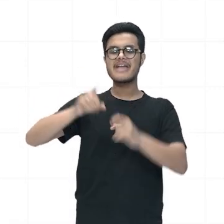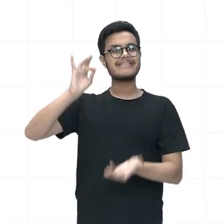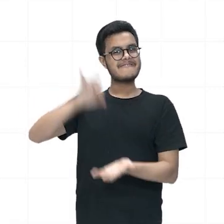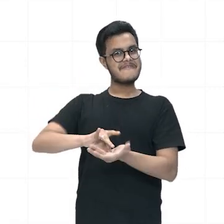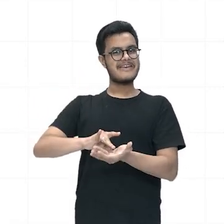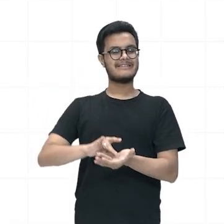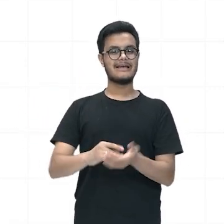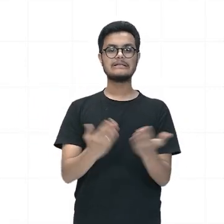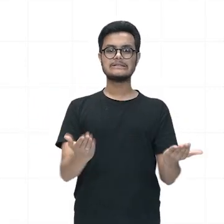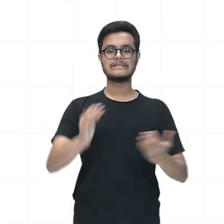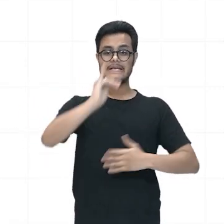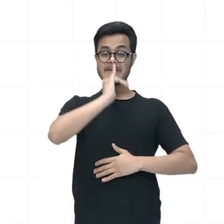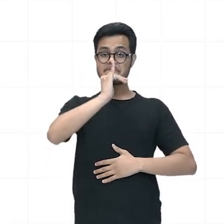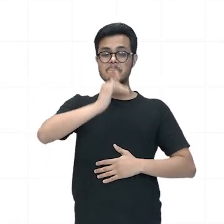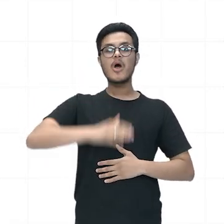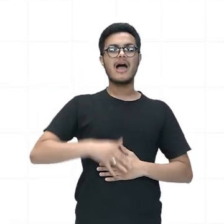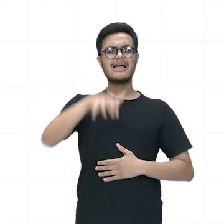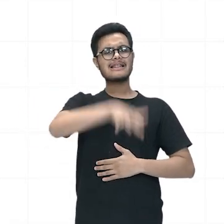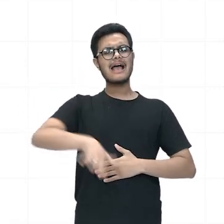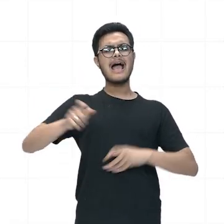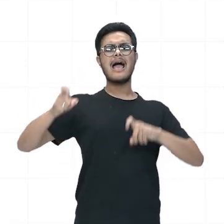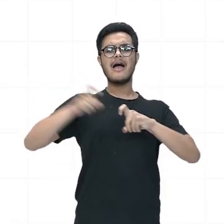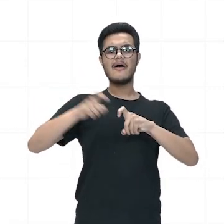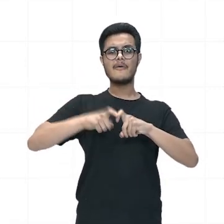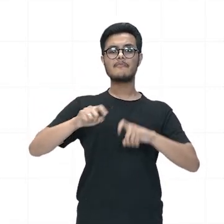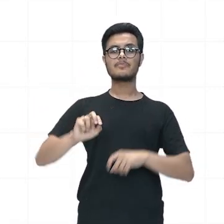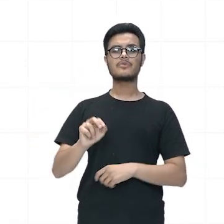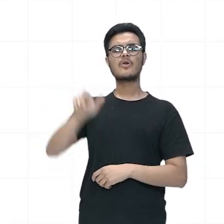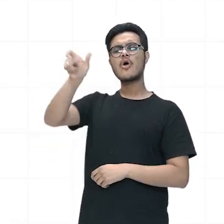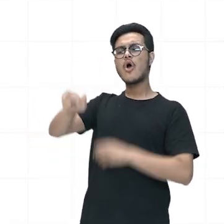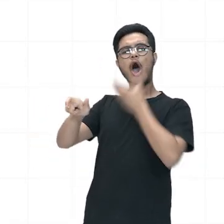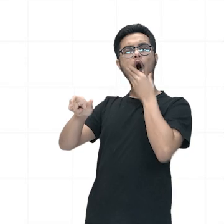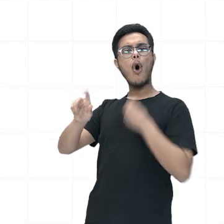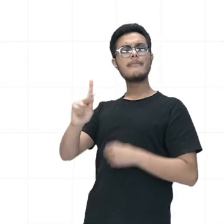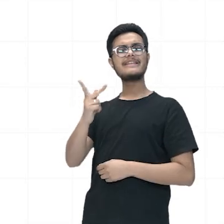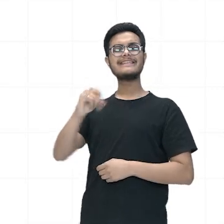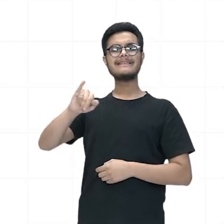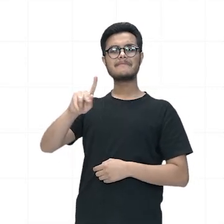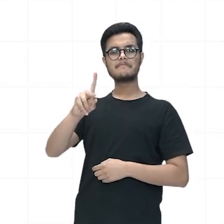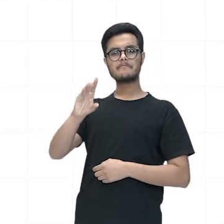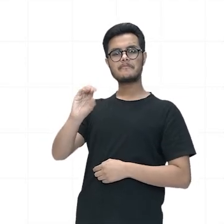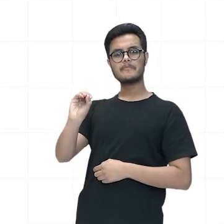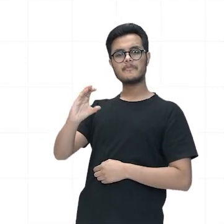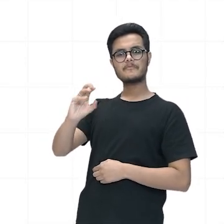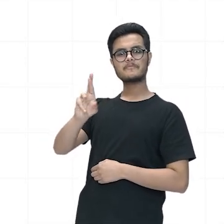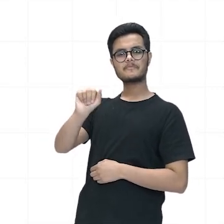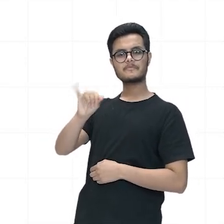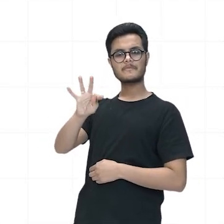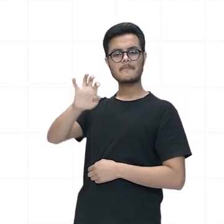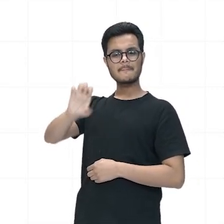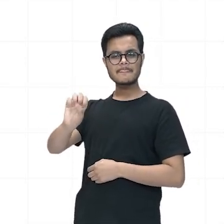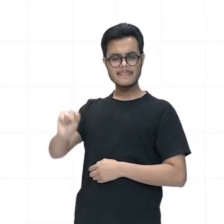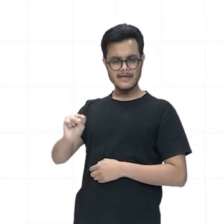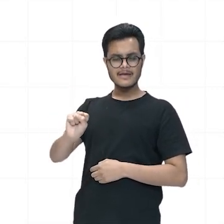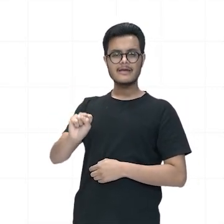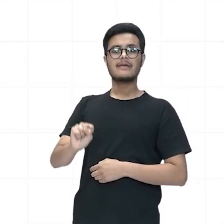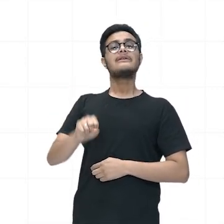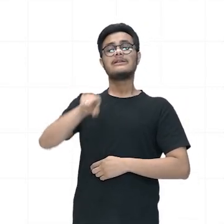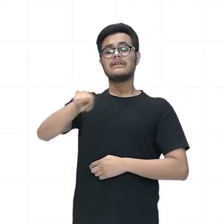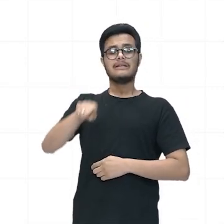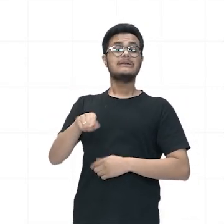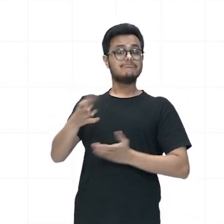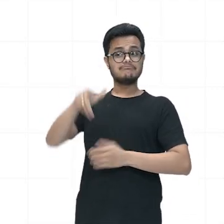que, né, na medicina destacou-se, então, Hipócrates. que ficou conhecido como o pai